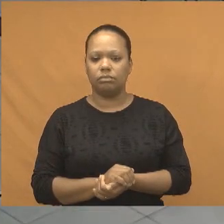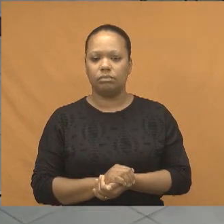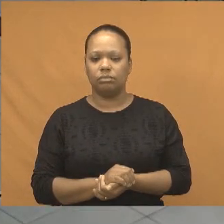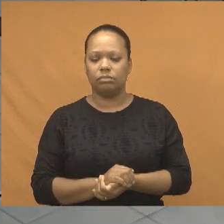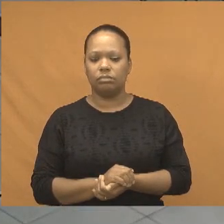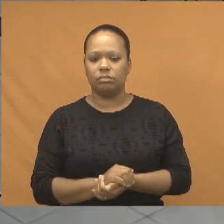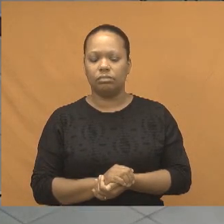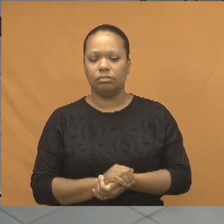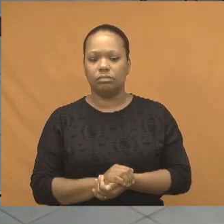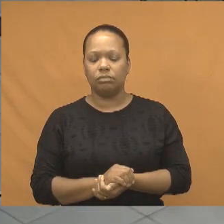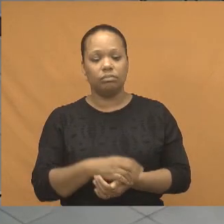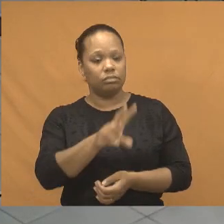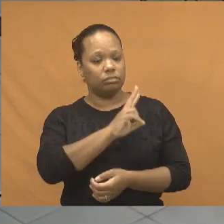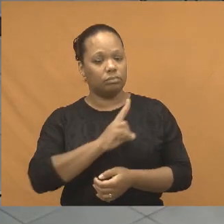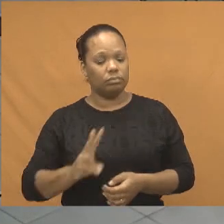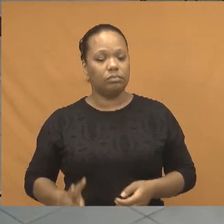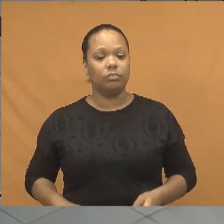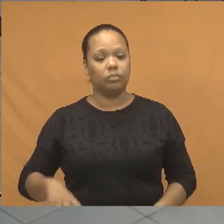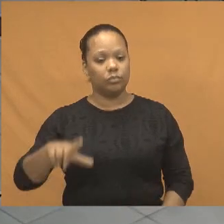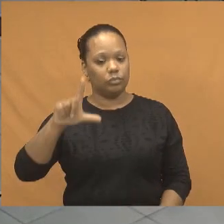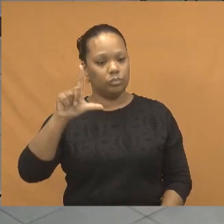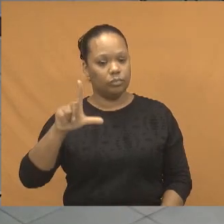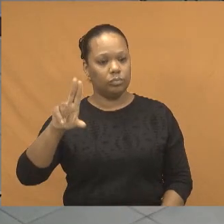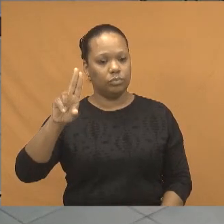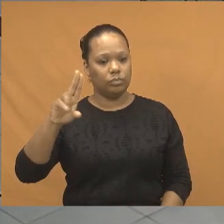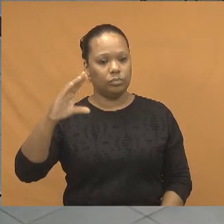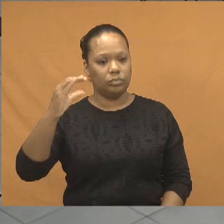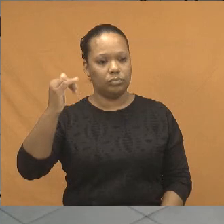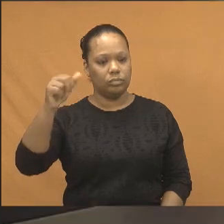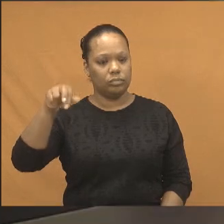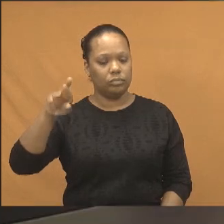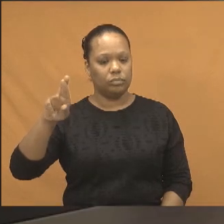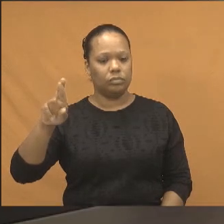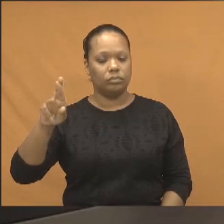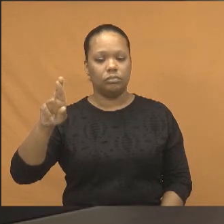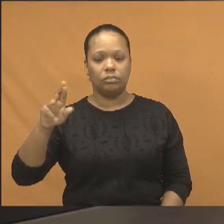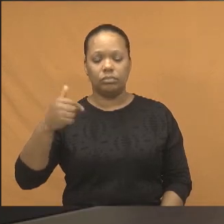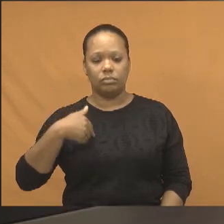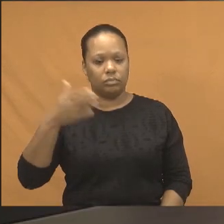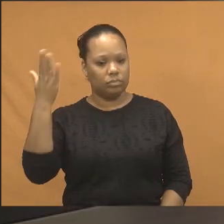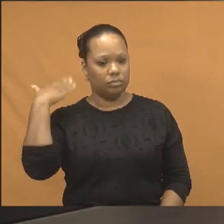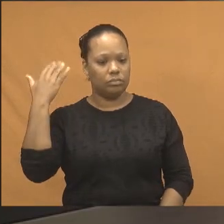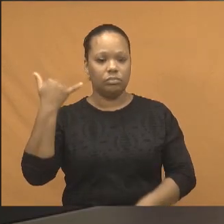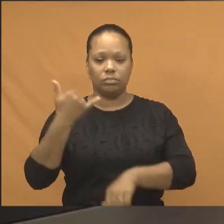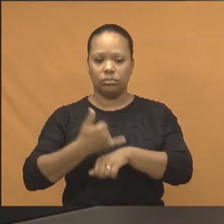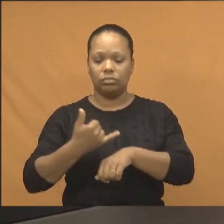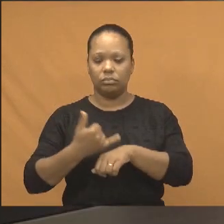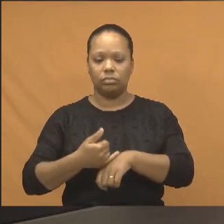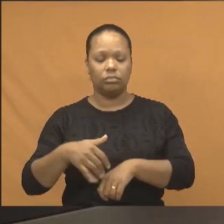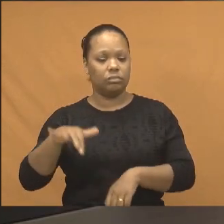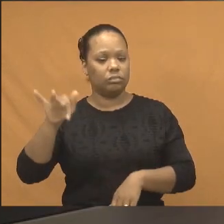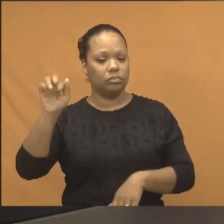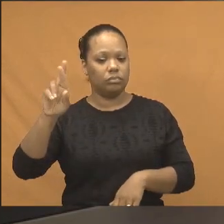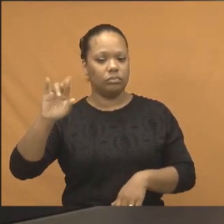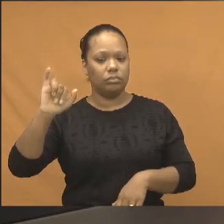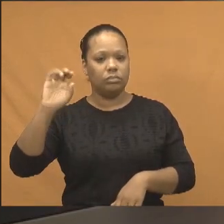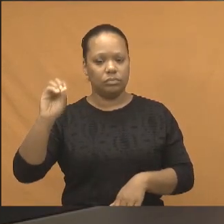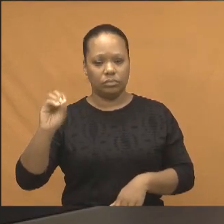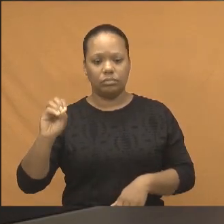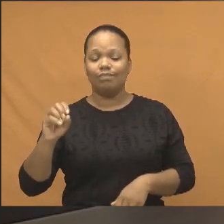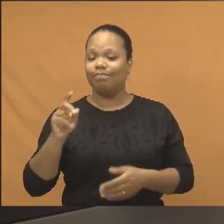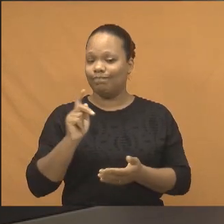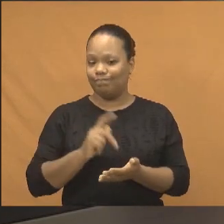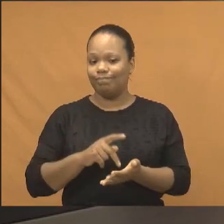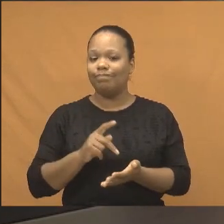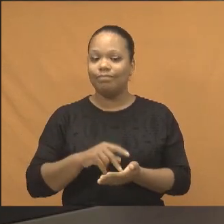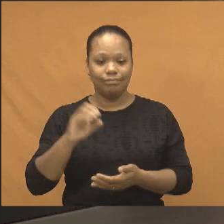E dizer para a vereadora Lucimar, que às vezes tive a oportunidade de chefiar a maternidade do Hospital São Francisco por anos, e isso realmente é um problema